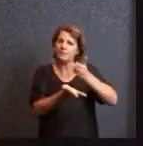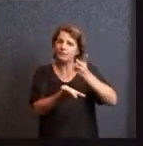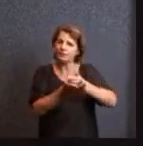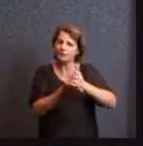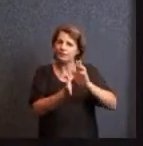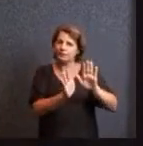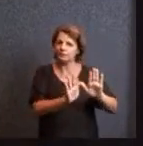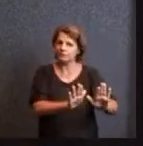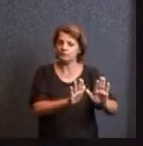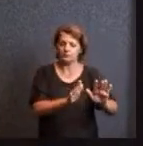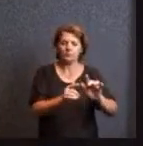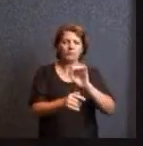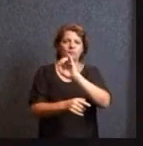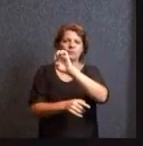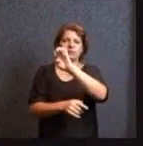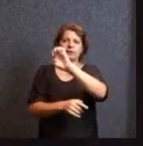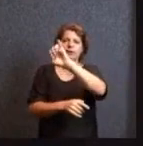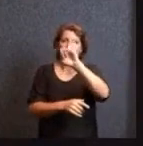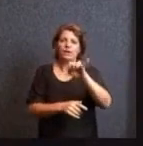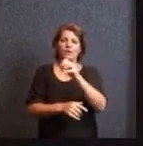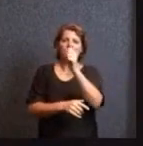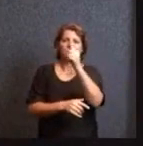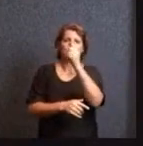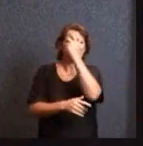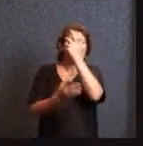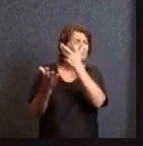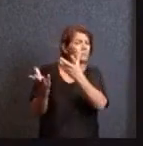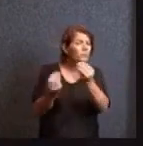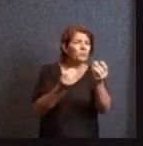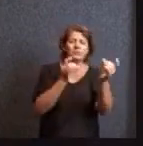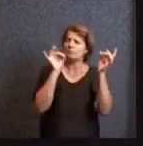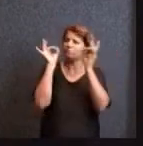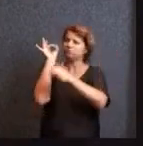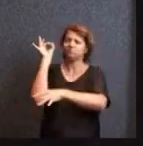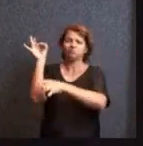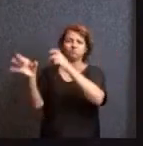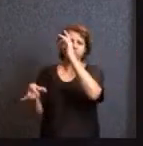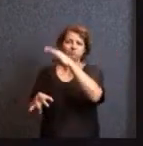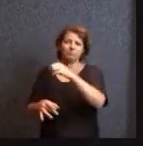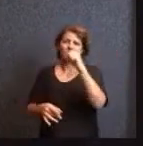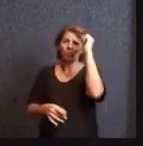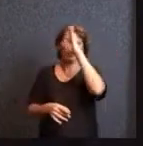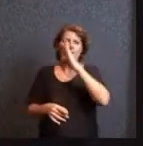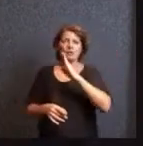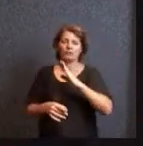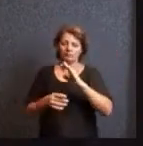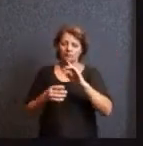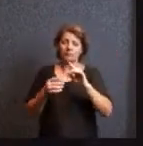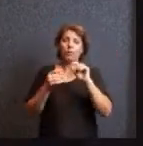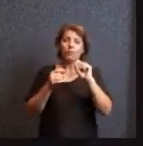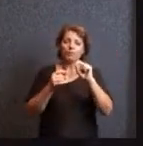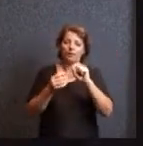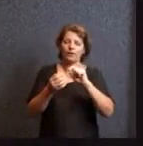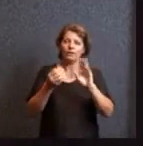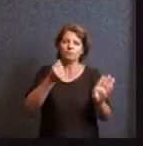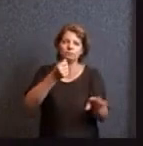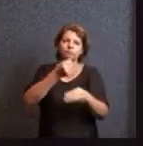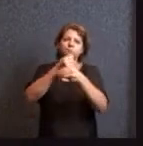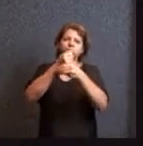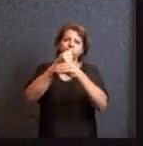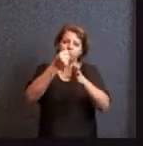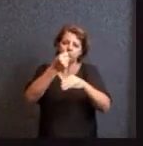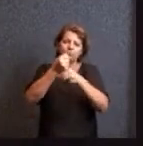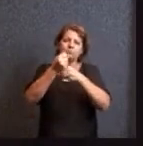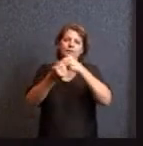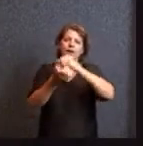inteiro, tem uma evasão muito significativa. Então, nós estamos com atividades complementares para